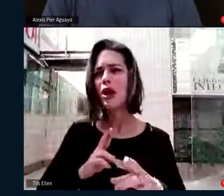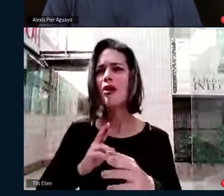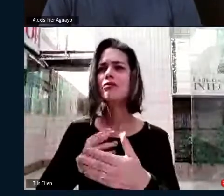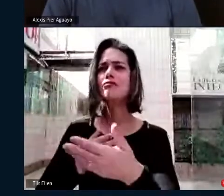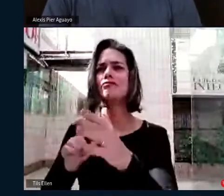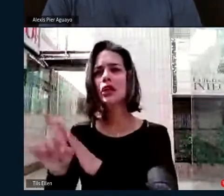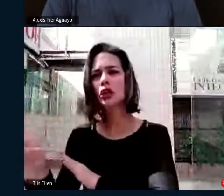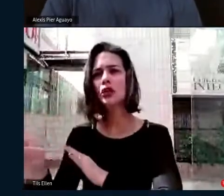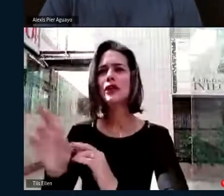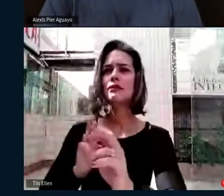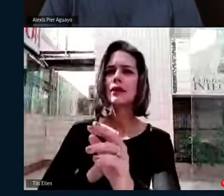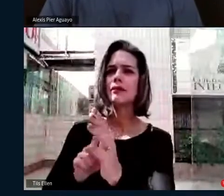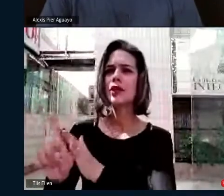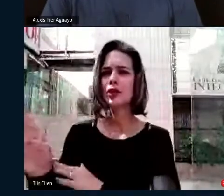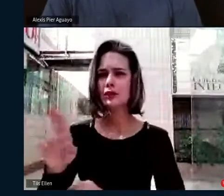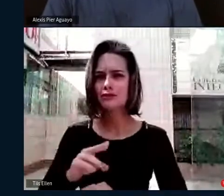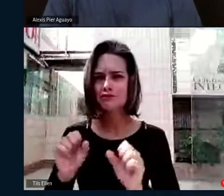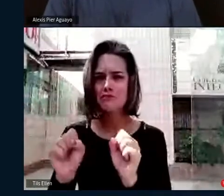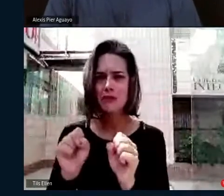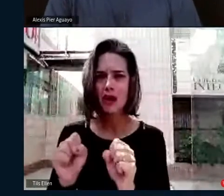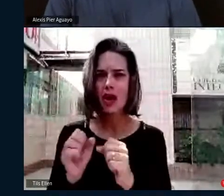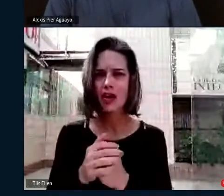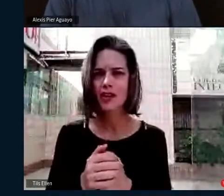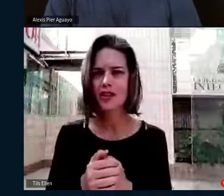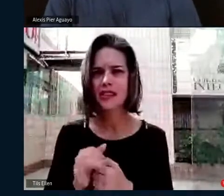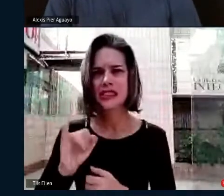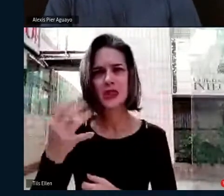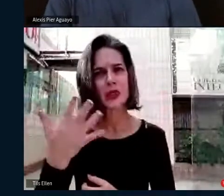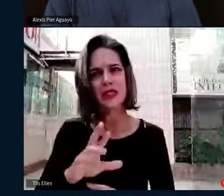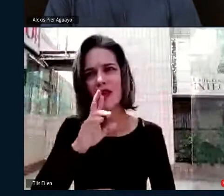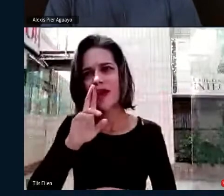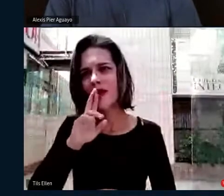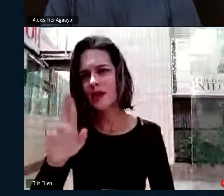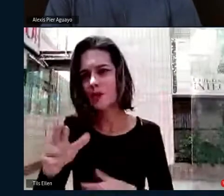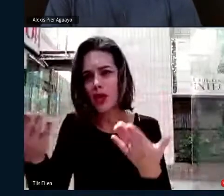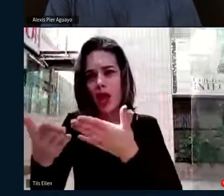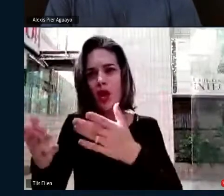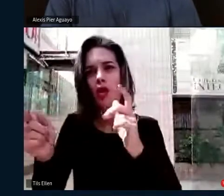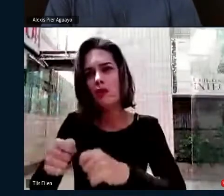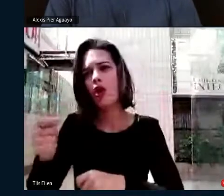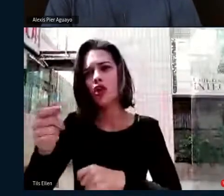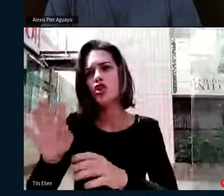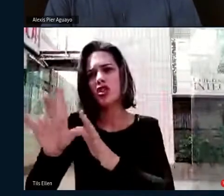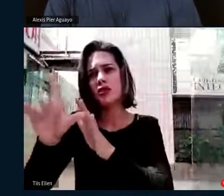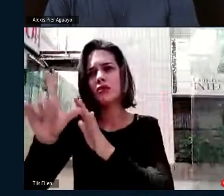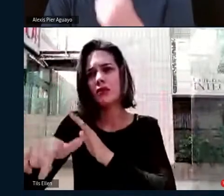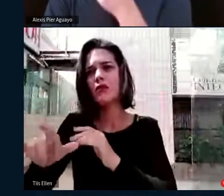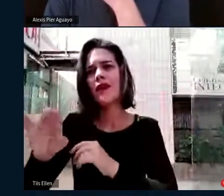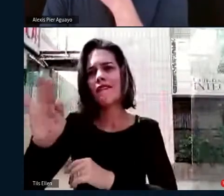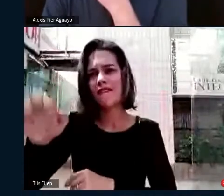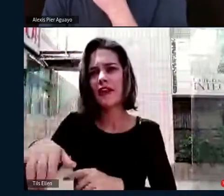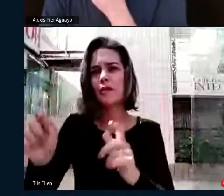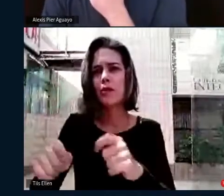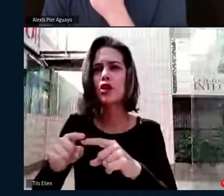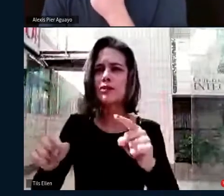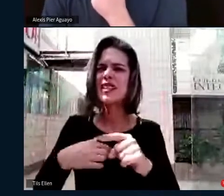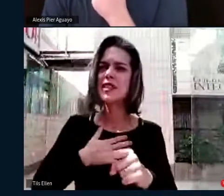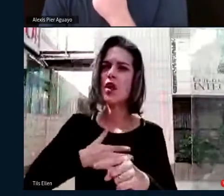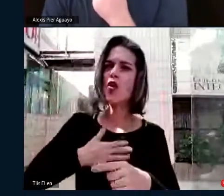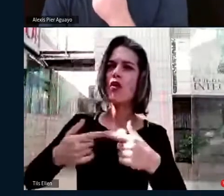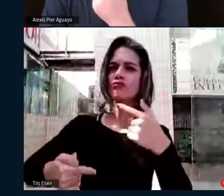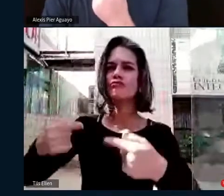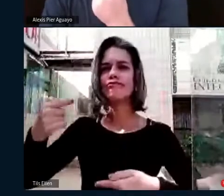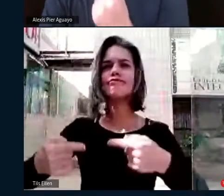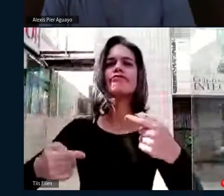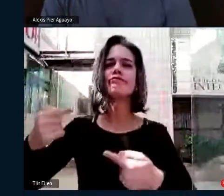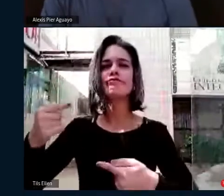o que você achar que deve responder. Se não quiser responder nada agora, você vai anotando e respondendo depois. Eu gosto de fazer em forma de interlocução, porque